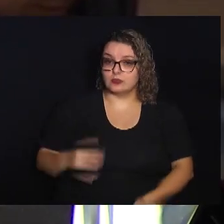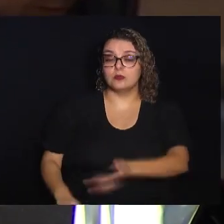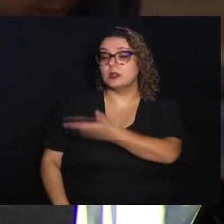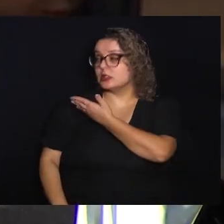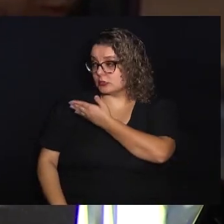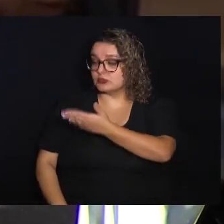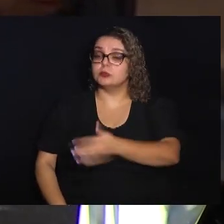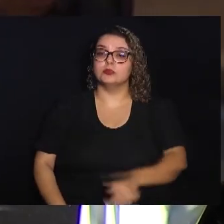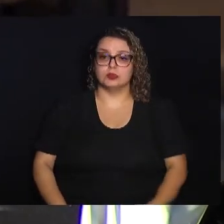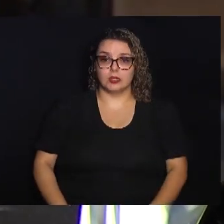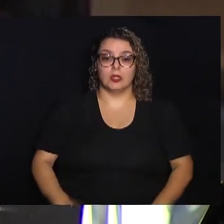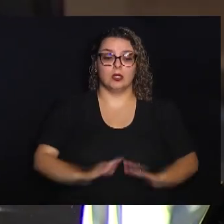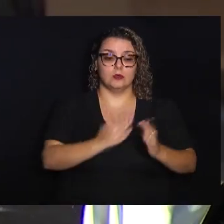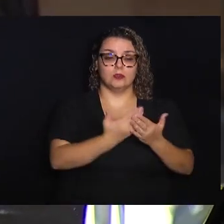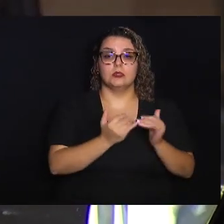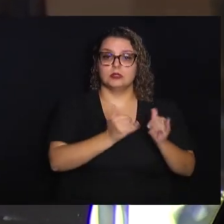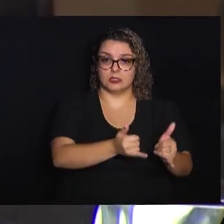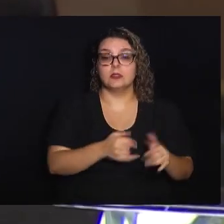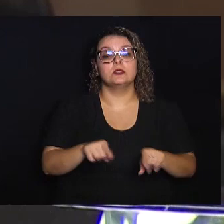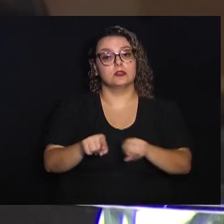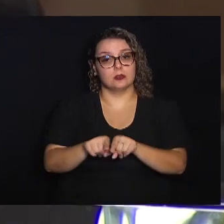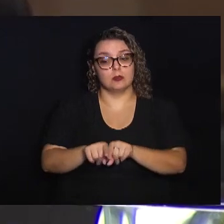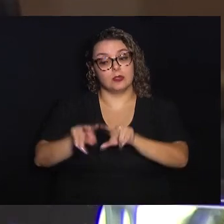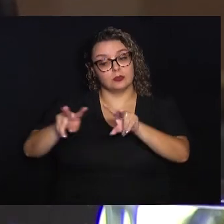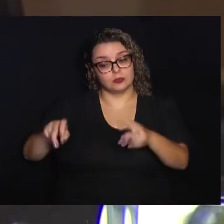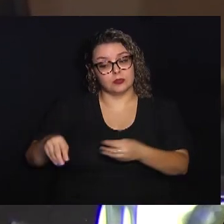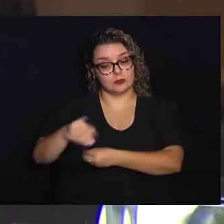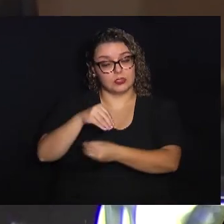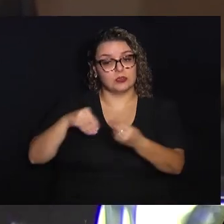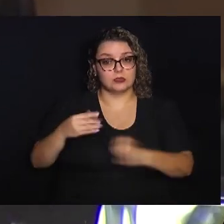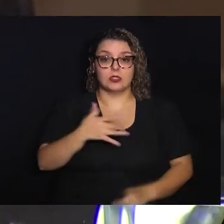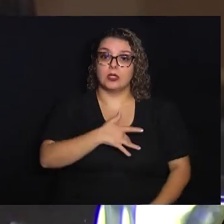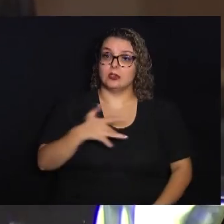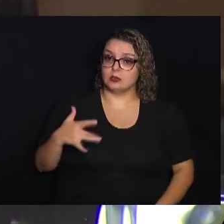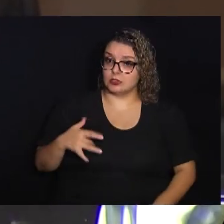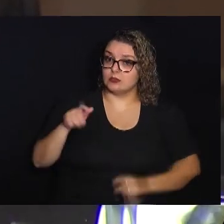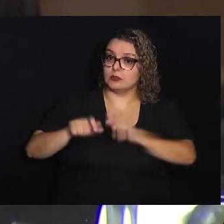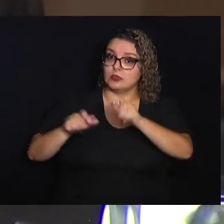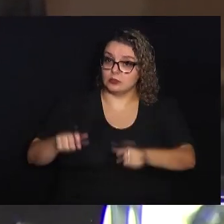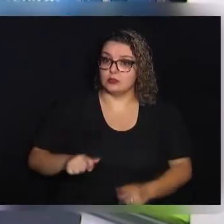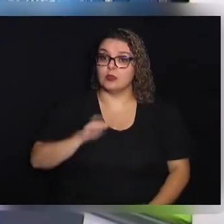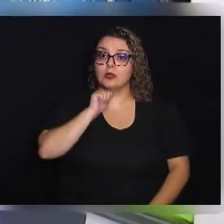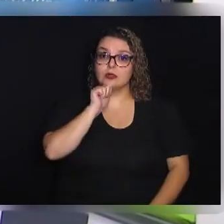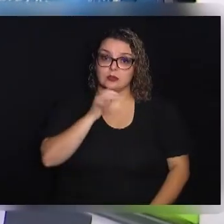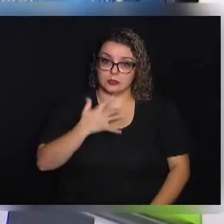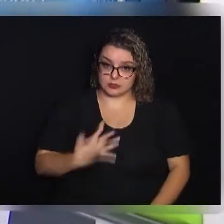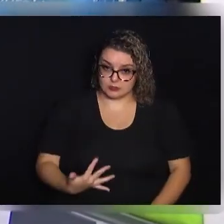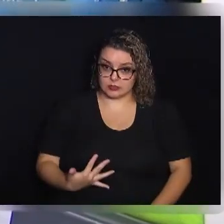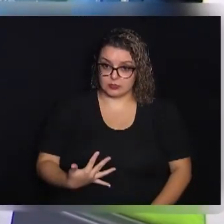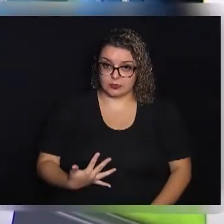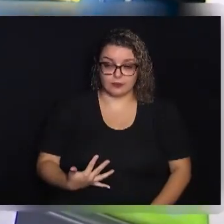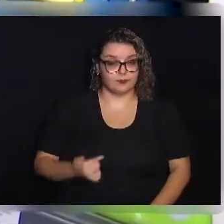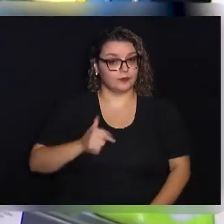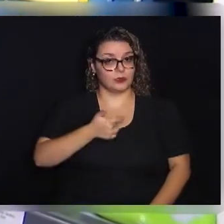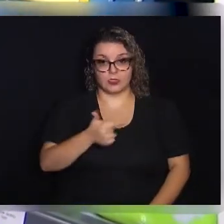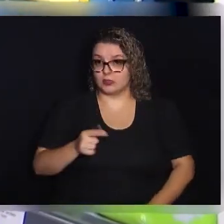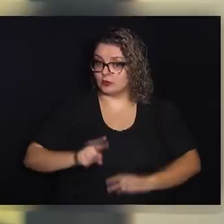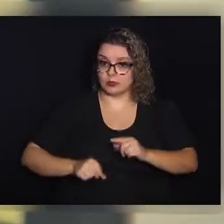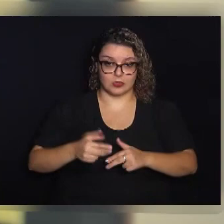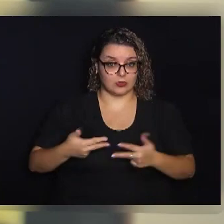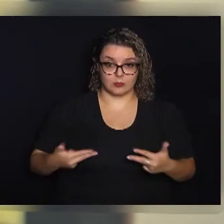da evasão escolar, o tema também envolve a saúde das pessoas que menstruam, que não têm produtos